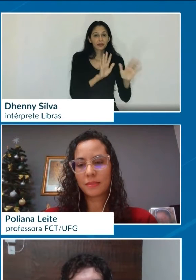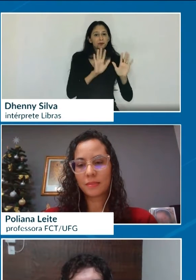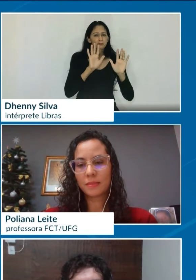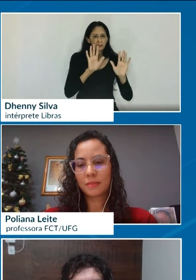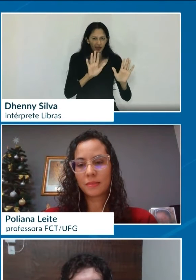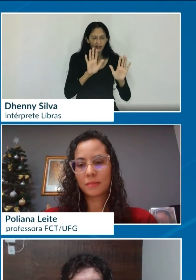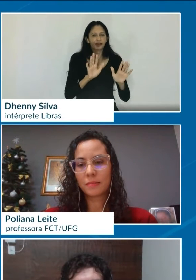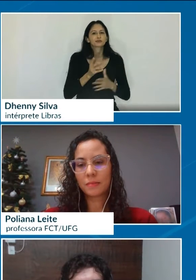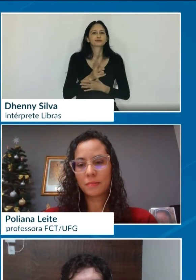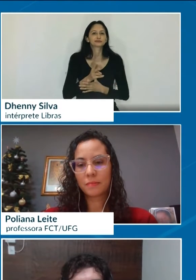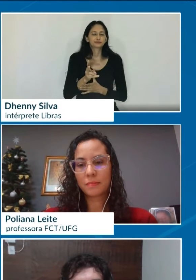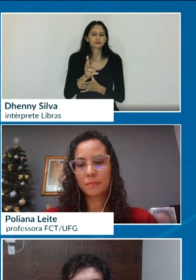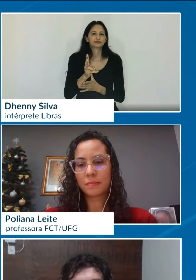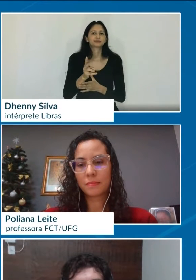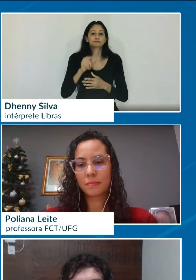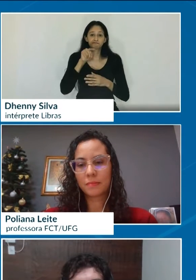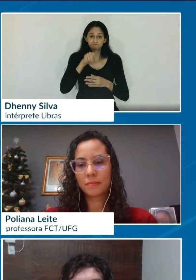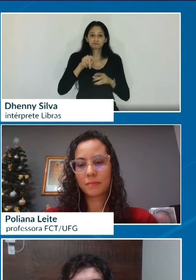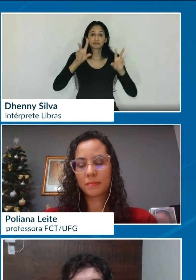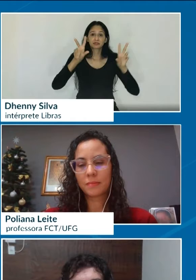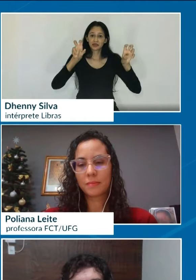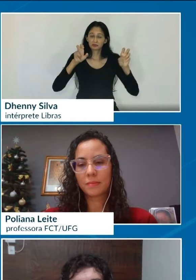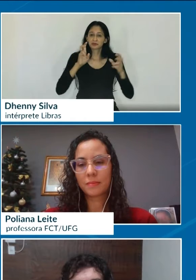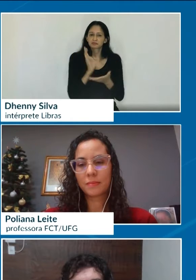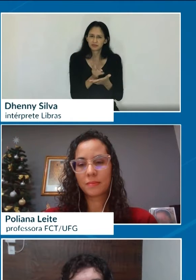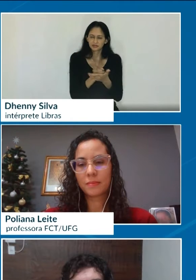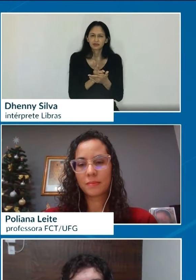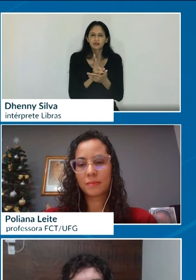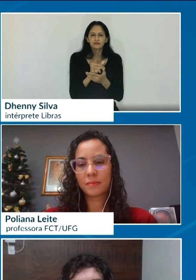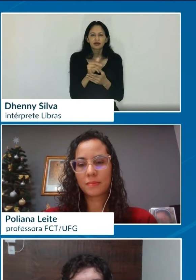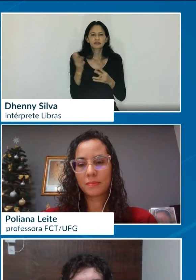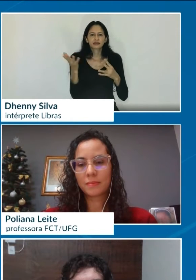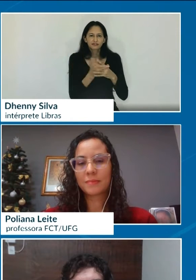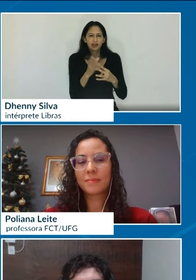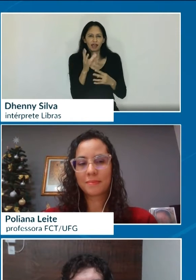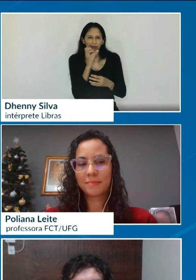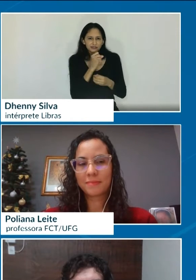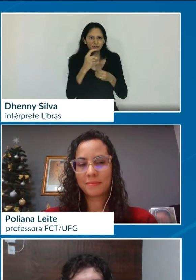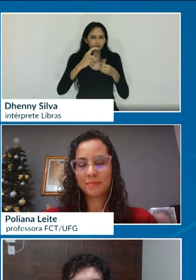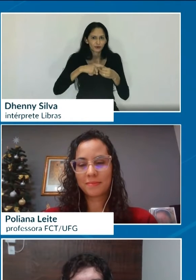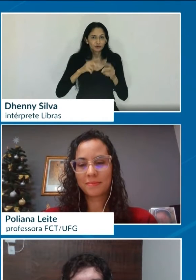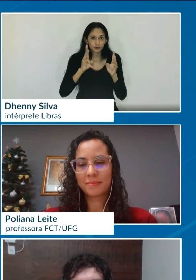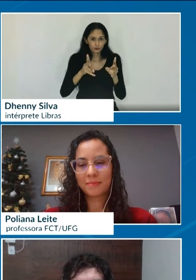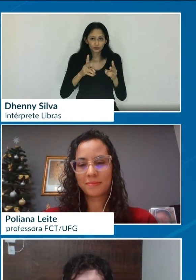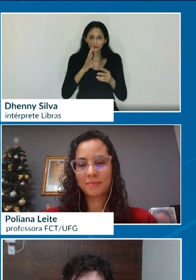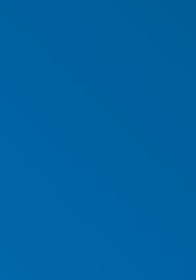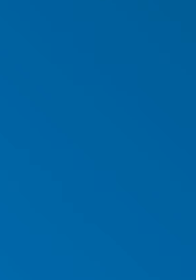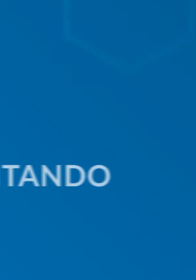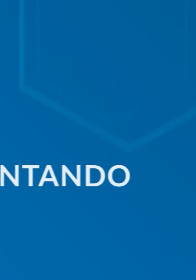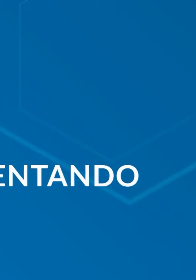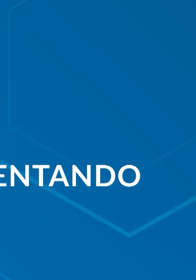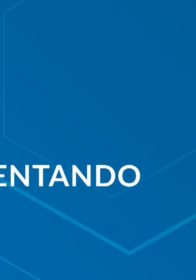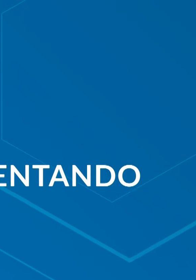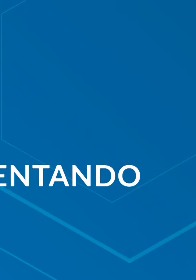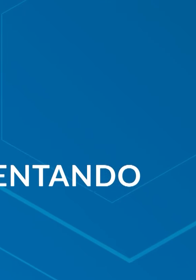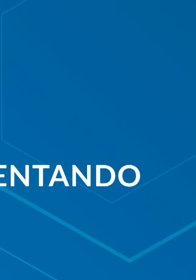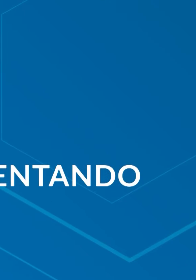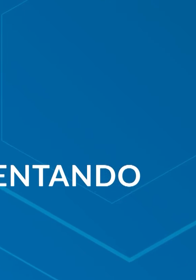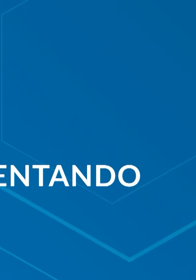ainda vamos continuar falando sobre esse assunto. Nós vamos para um rápido intervalo e voltamos já, não saia daí. Tchau, tchau.